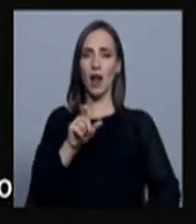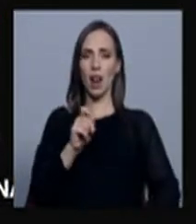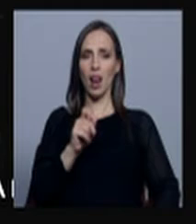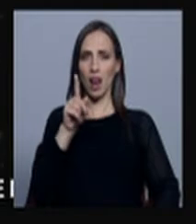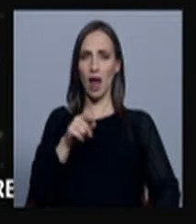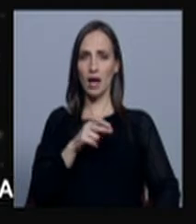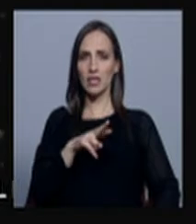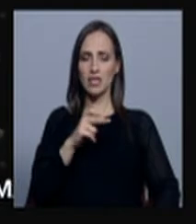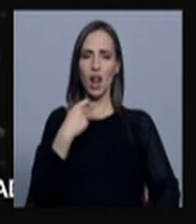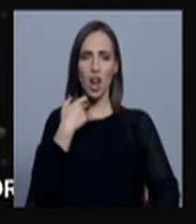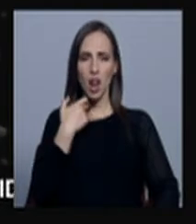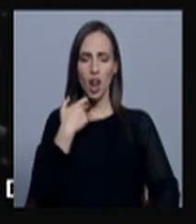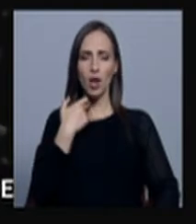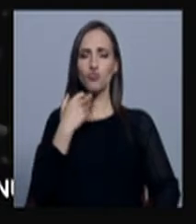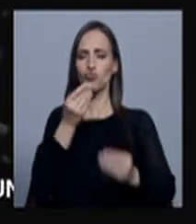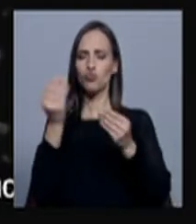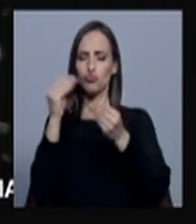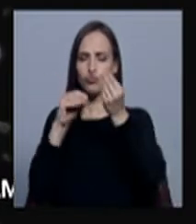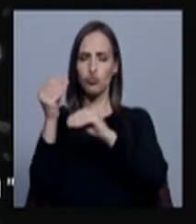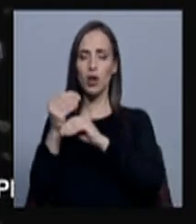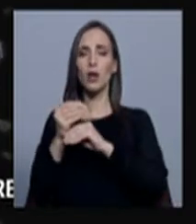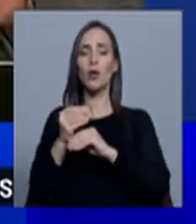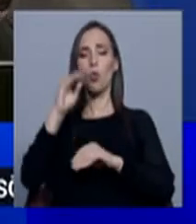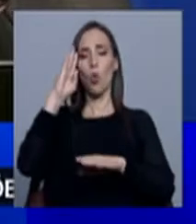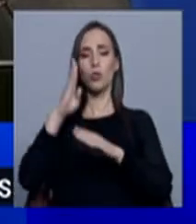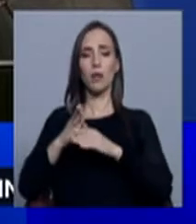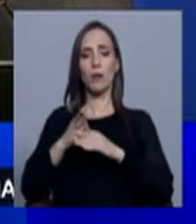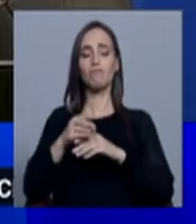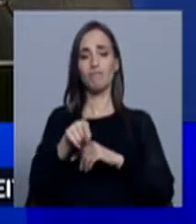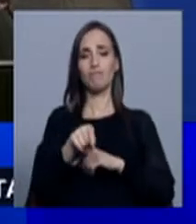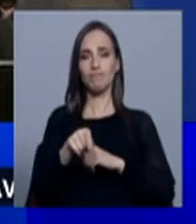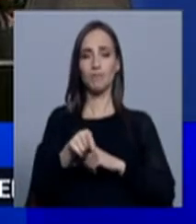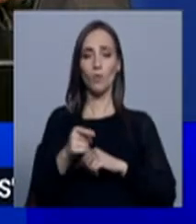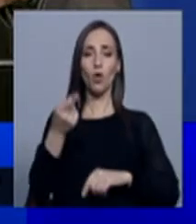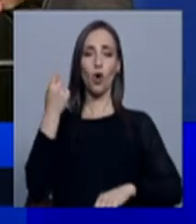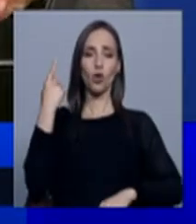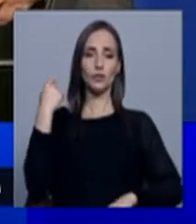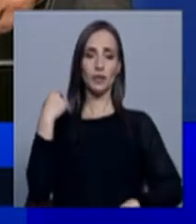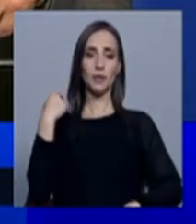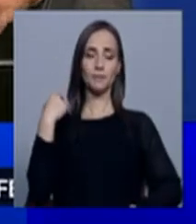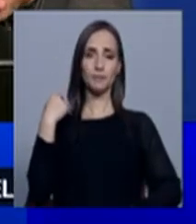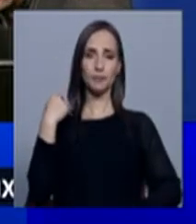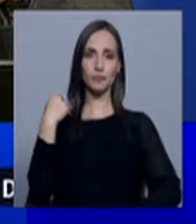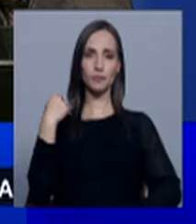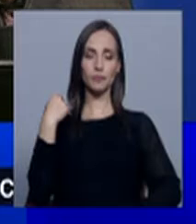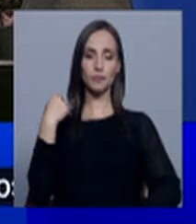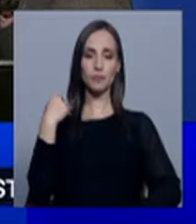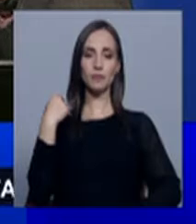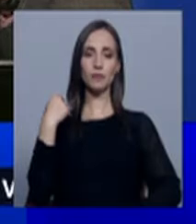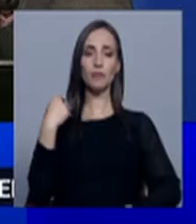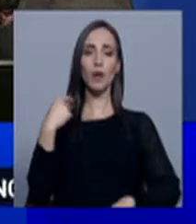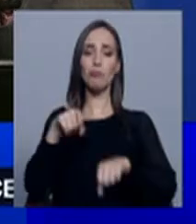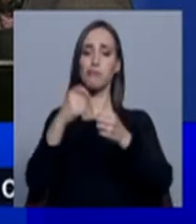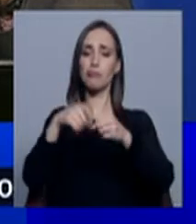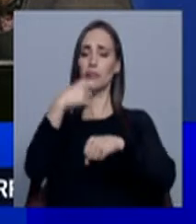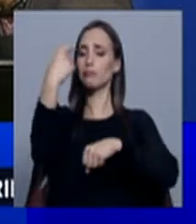povoadas. Muito bem, e vamos terminar com esta sugestão. Ontem caiu em 1000 pedaços um